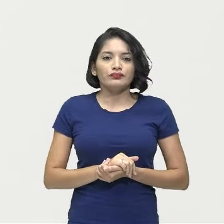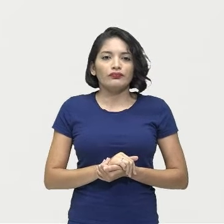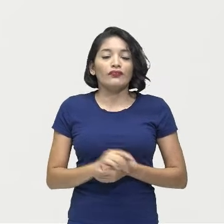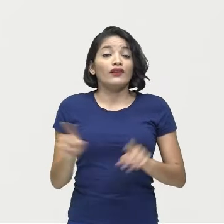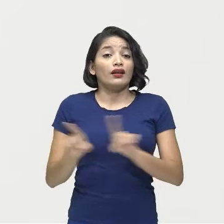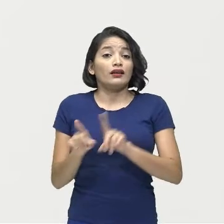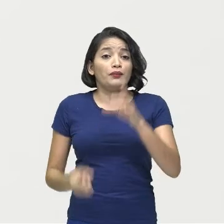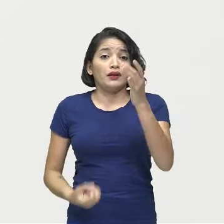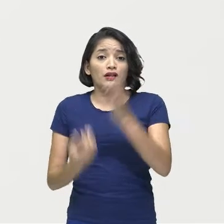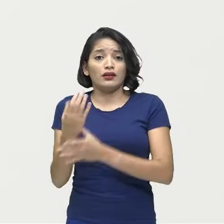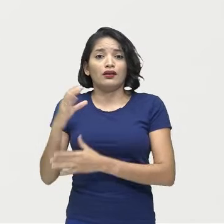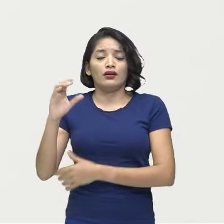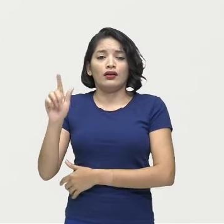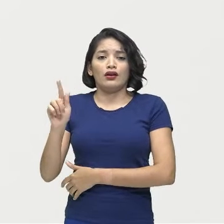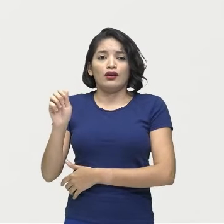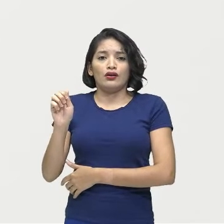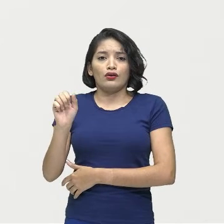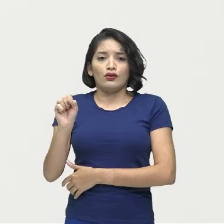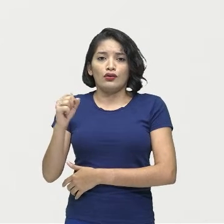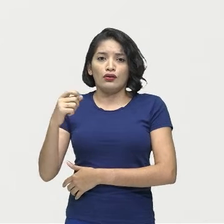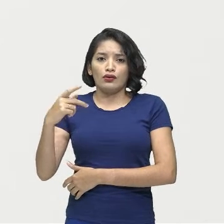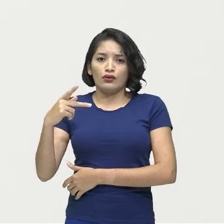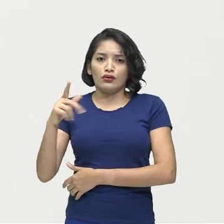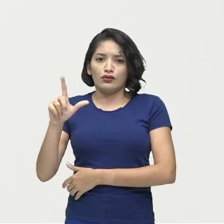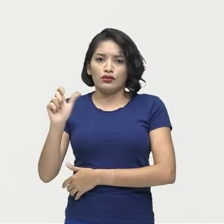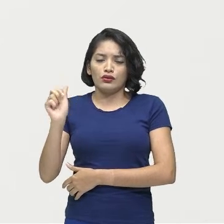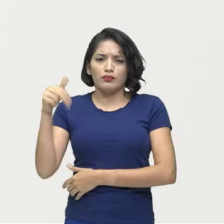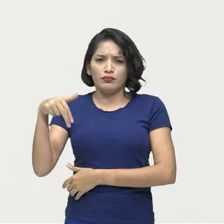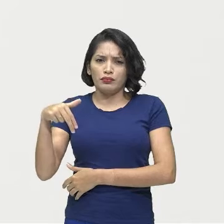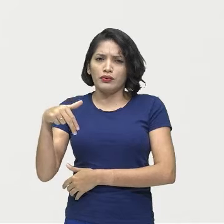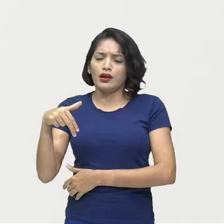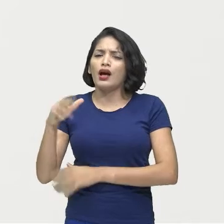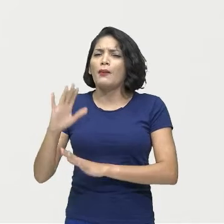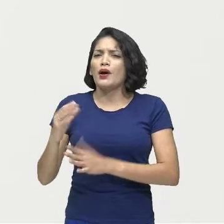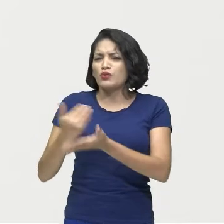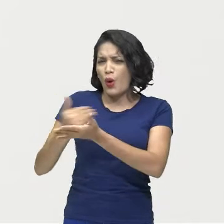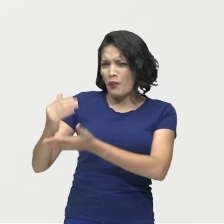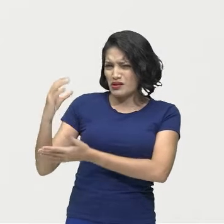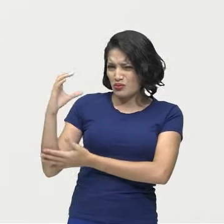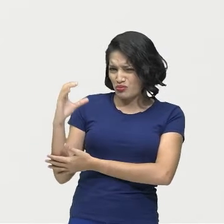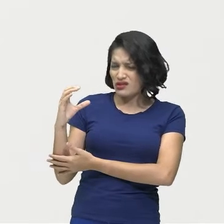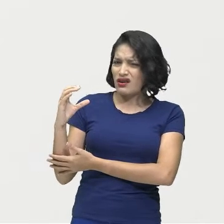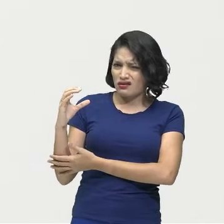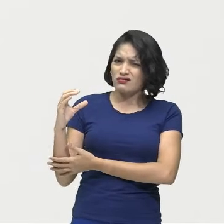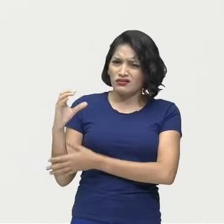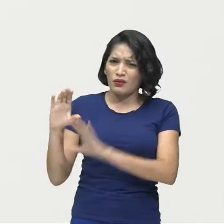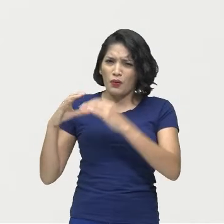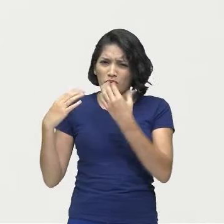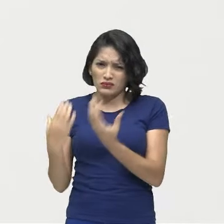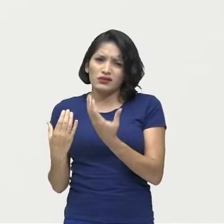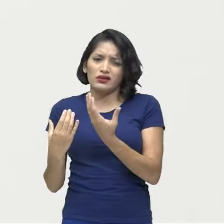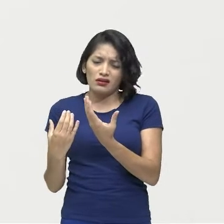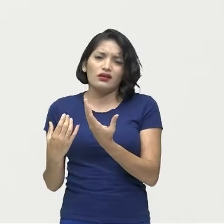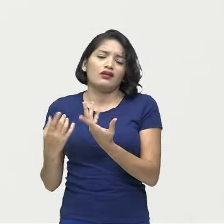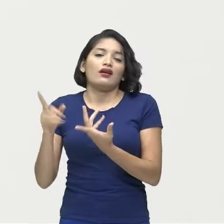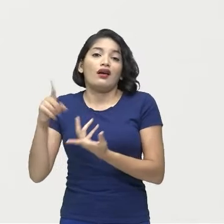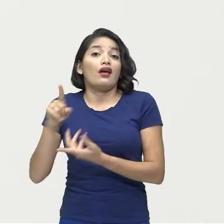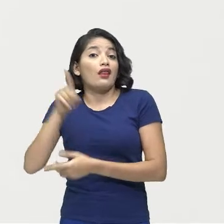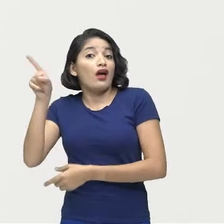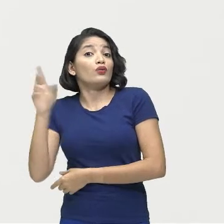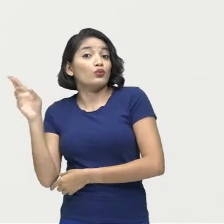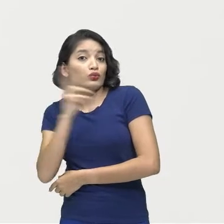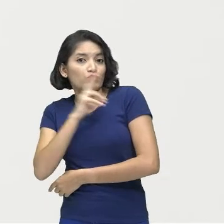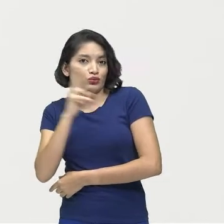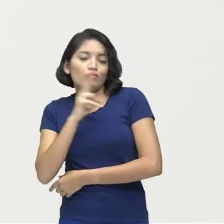criou a GLOSPAN. Aí as pessoas vão dizer, professora, é GLOSPAN, mas começa com Comissão Estatal de Planejamento. É o nosso amigo russo, tá bom,